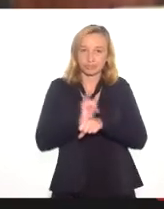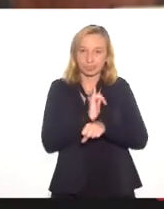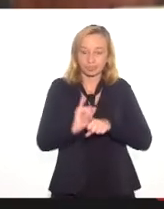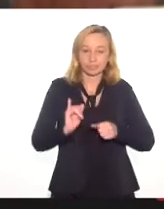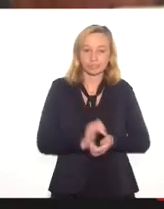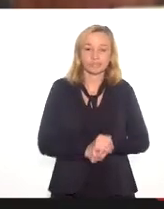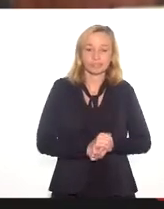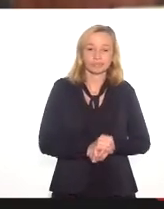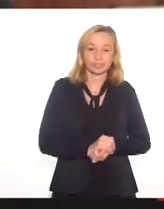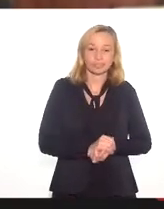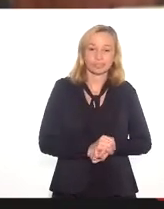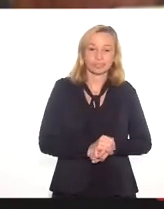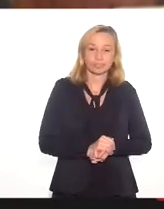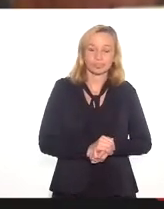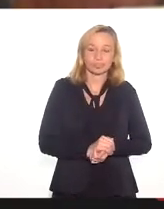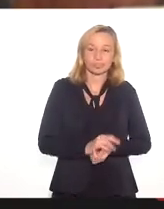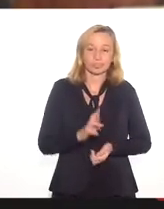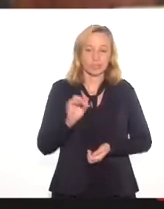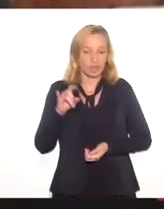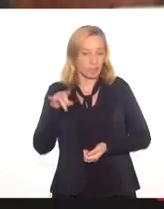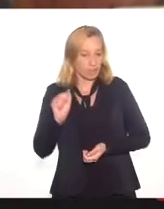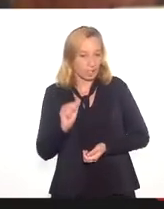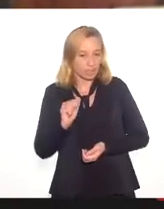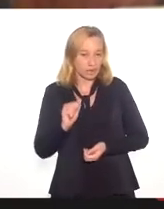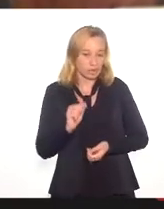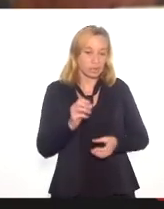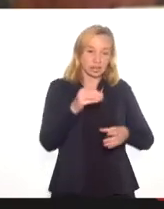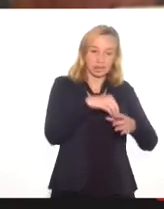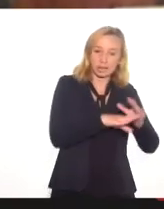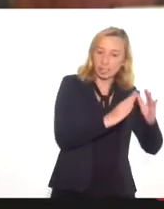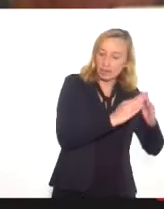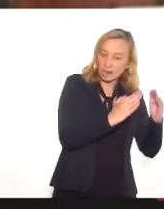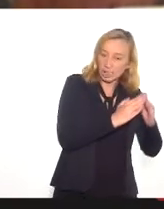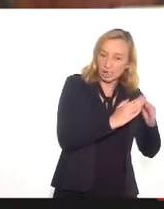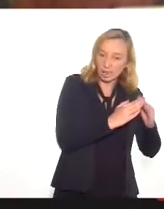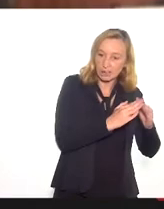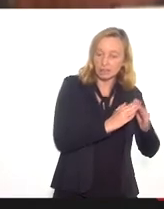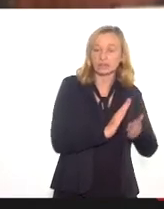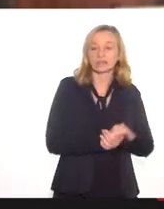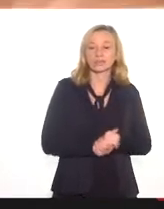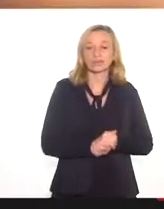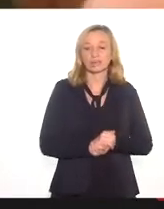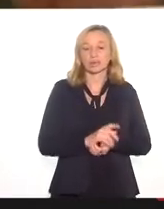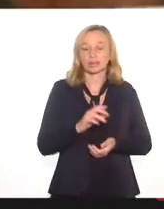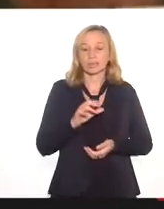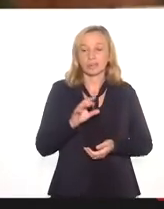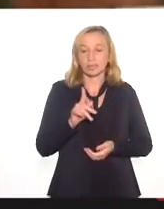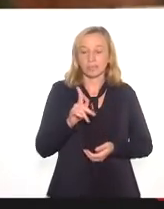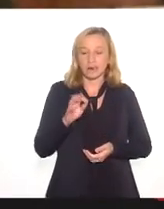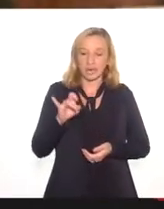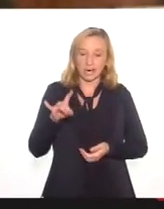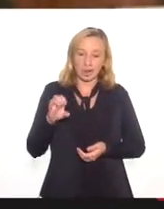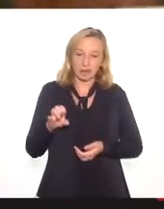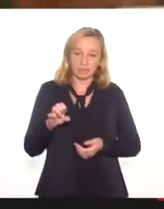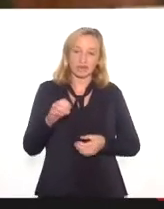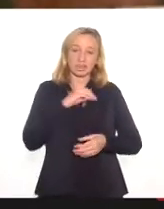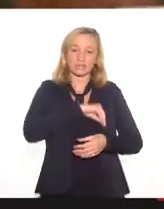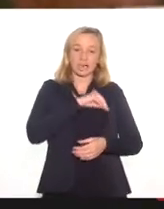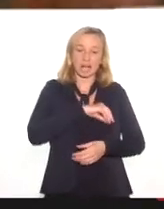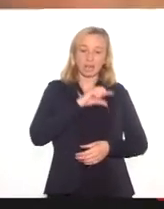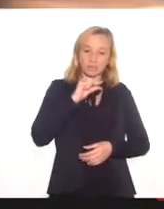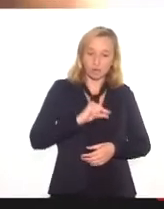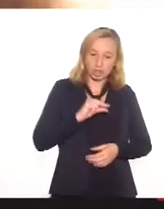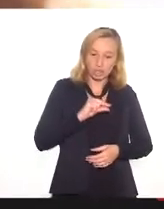Além da renda domiciliar ou da renda domiciliar per capita, medida em infrações do salário mínimo